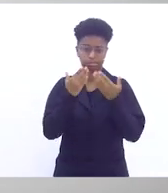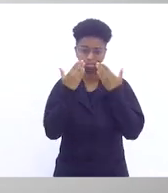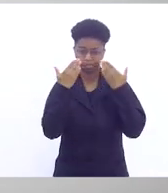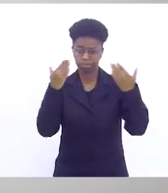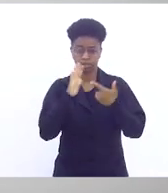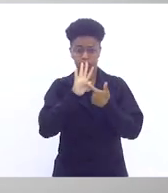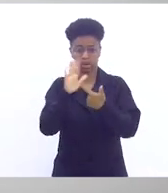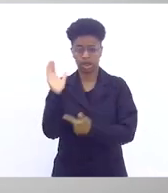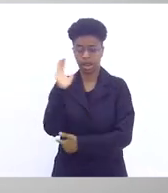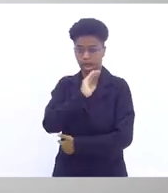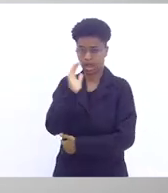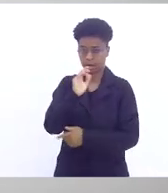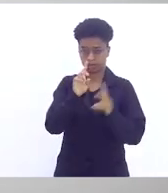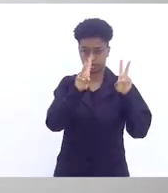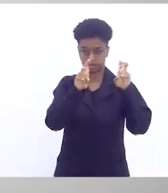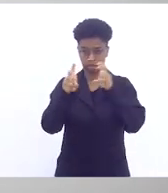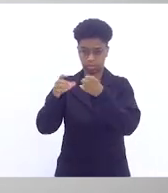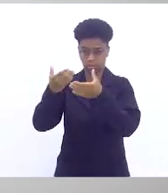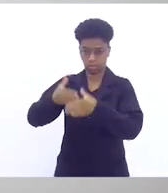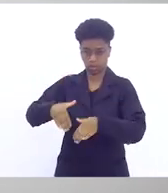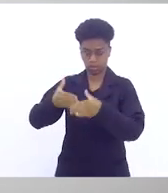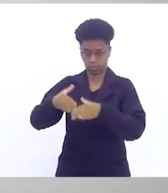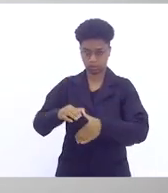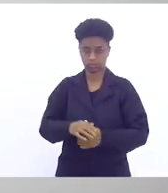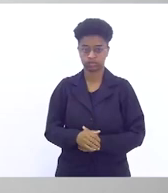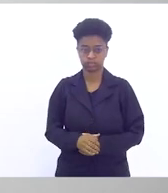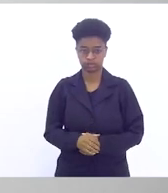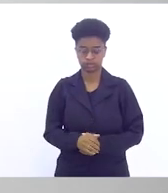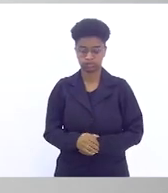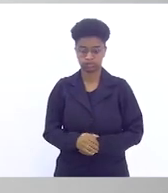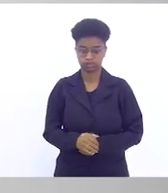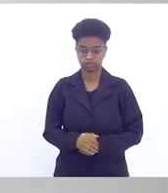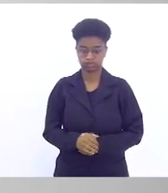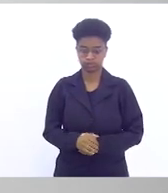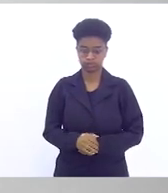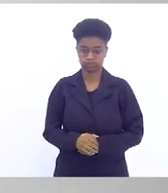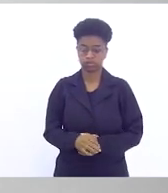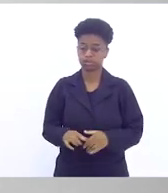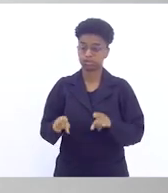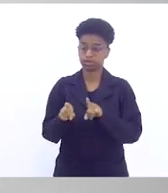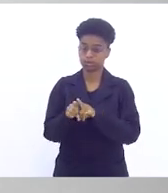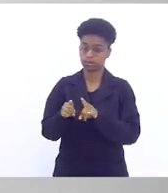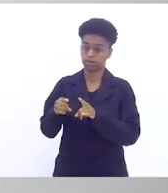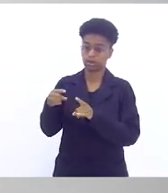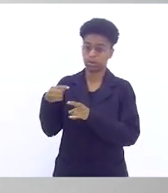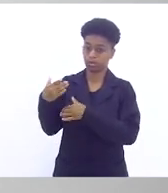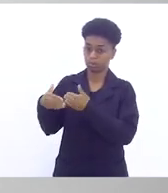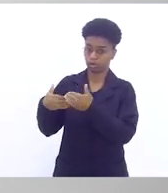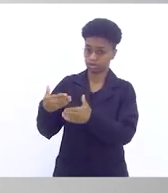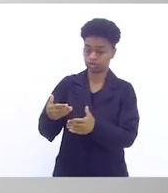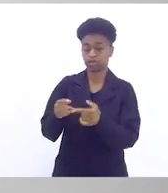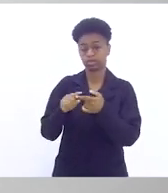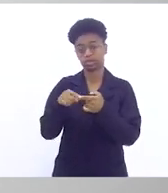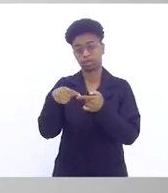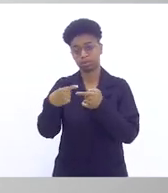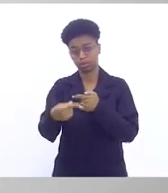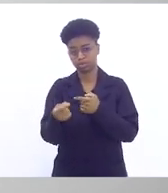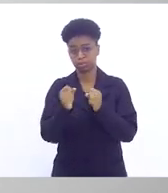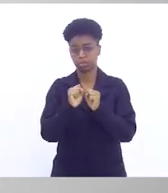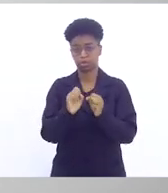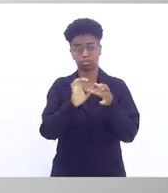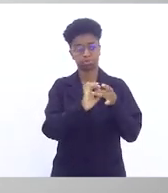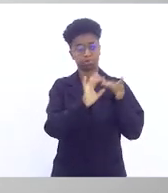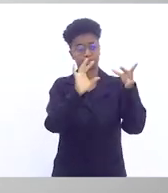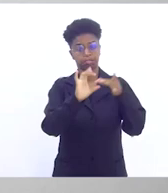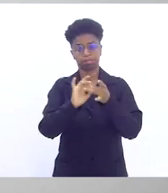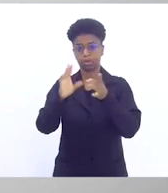aí sobre o tema do concurso público do processo Depois a senhora abrir para quem